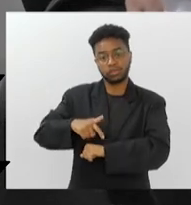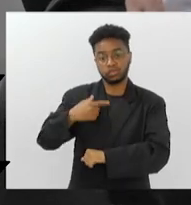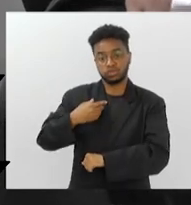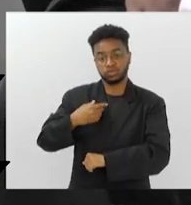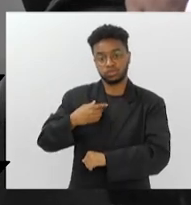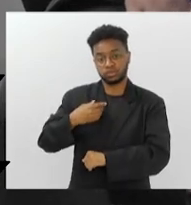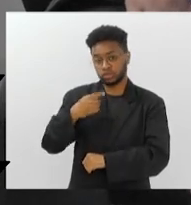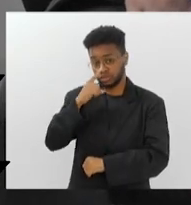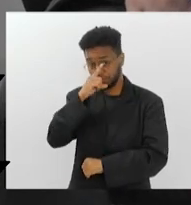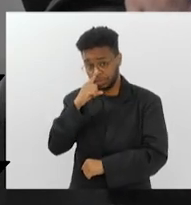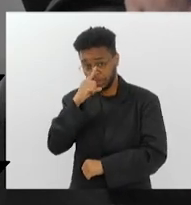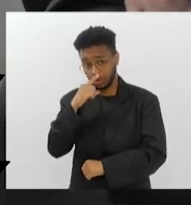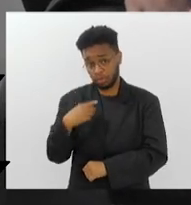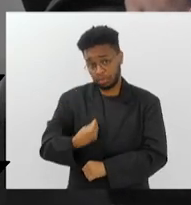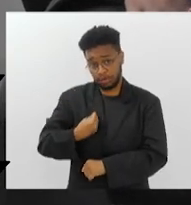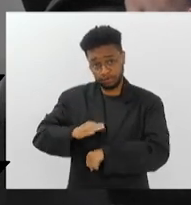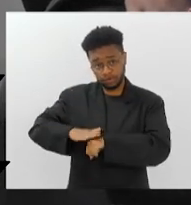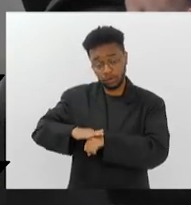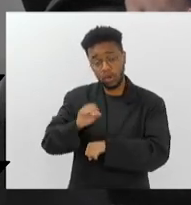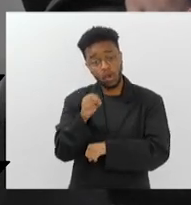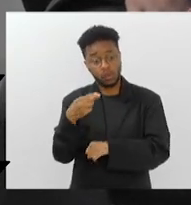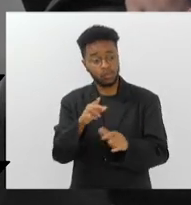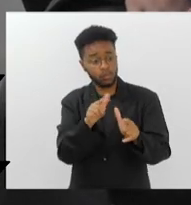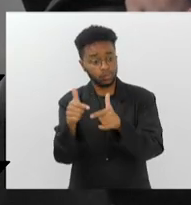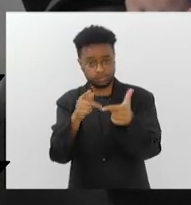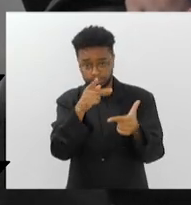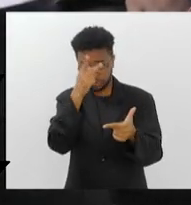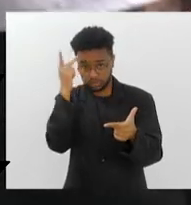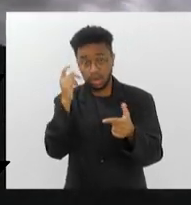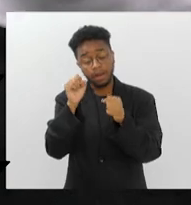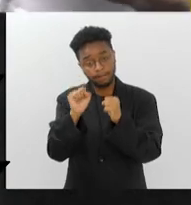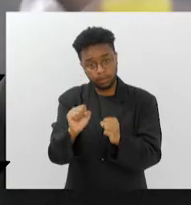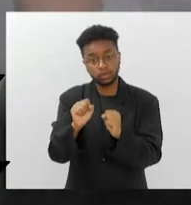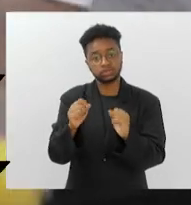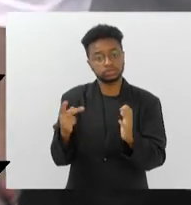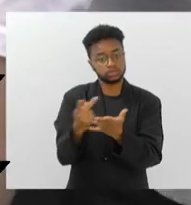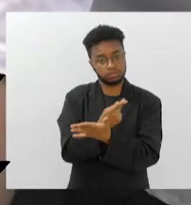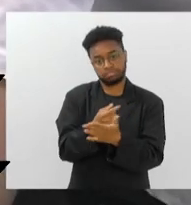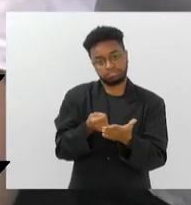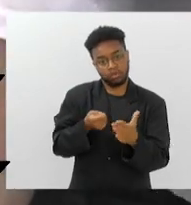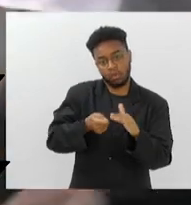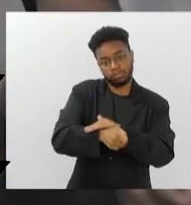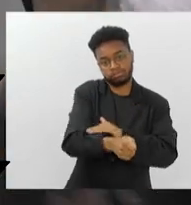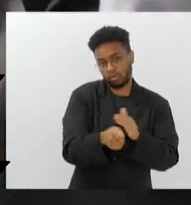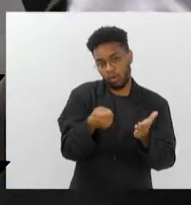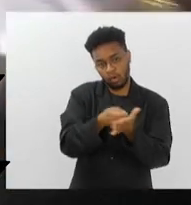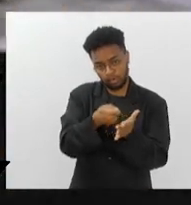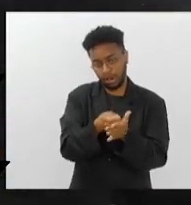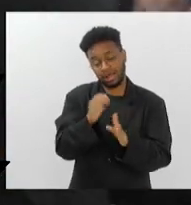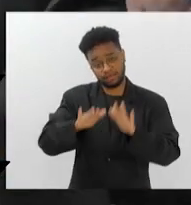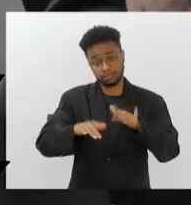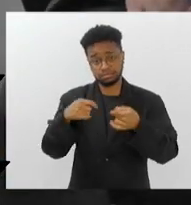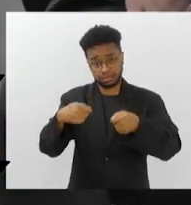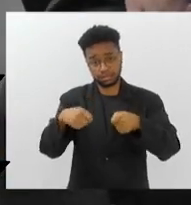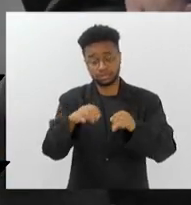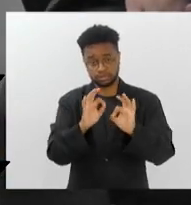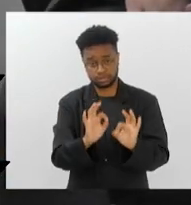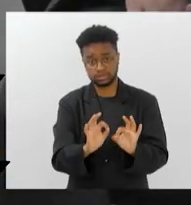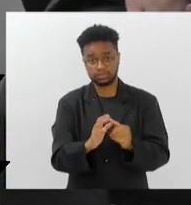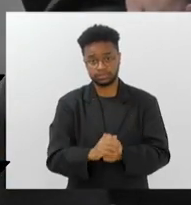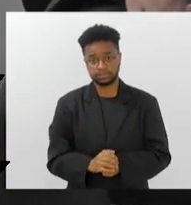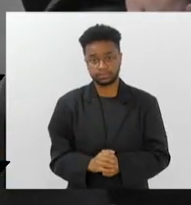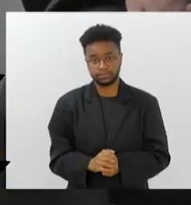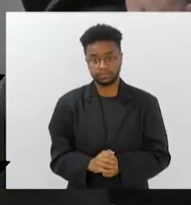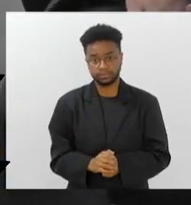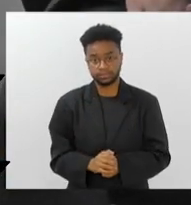própria vida ou para outros ela pode passar por uma internação involuntária e na verdade né às vezes é que ela passa né é esse é